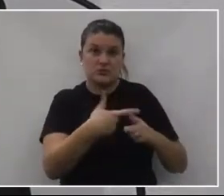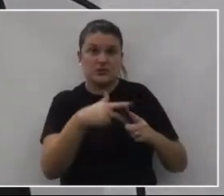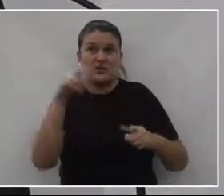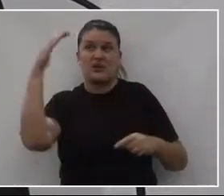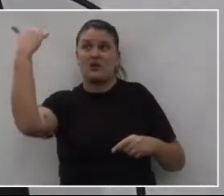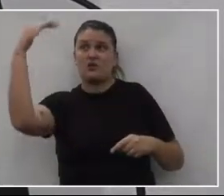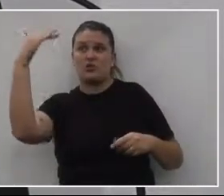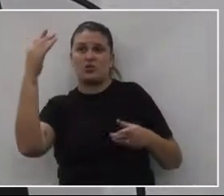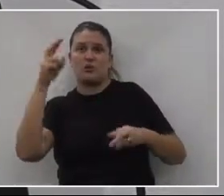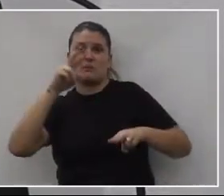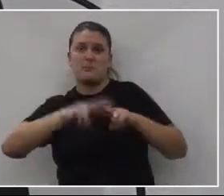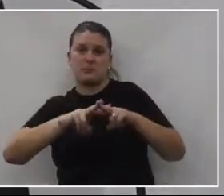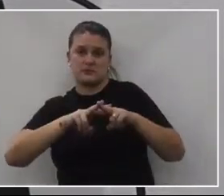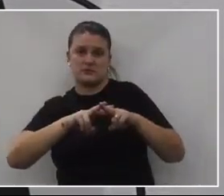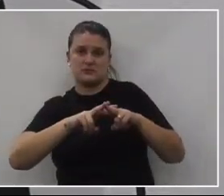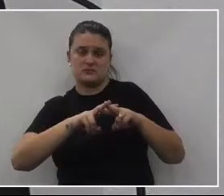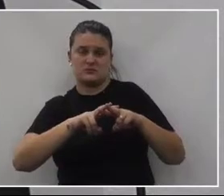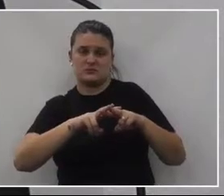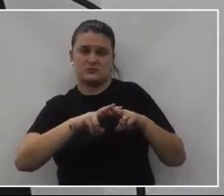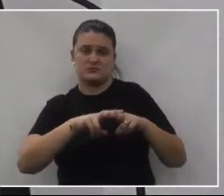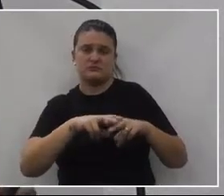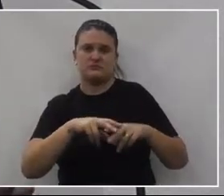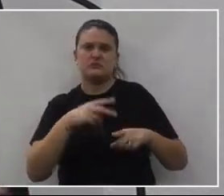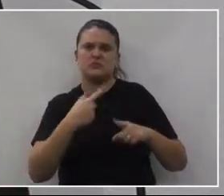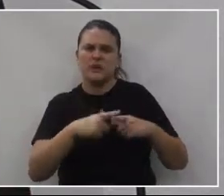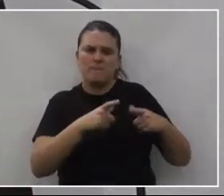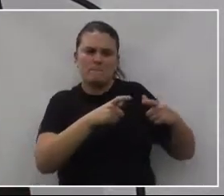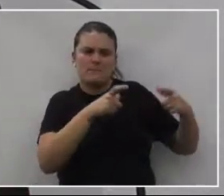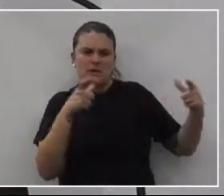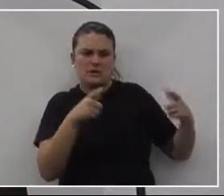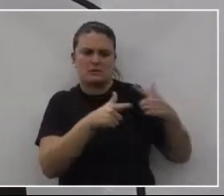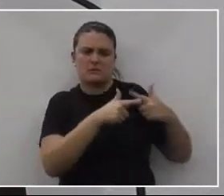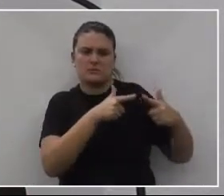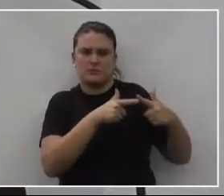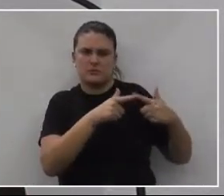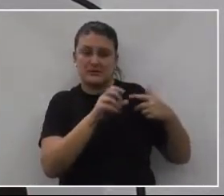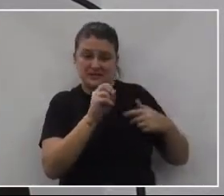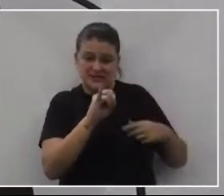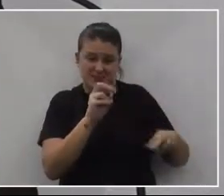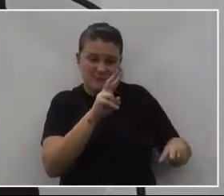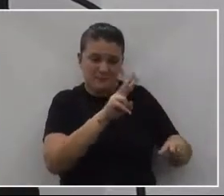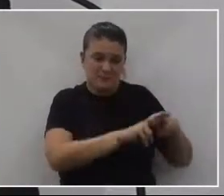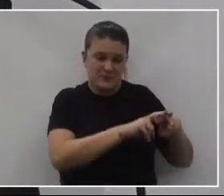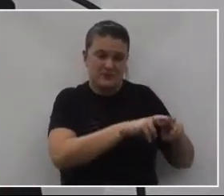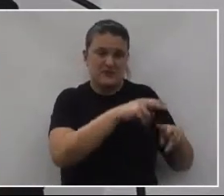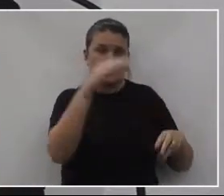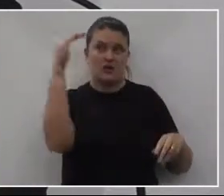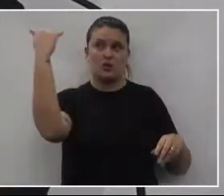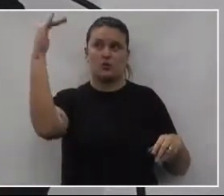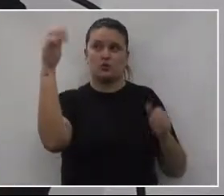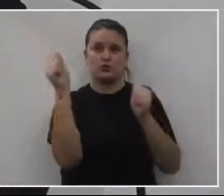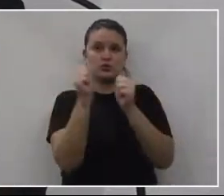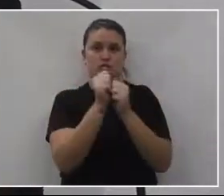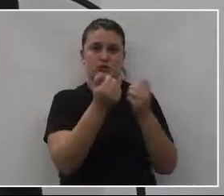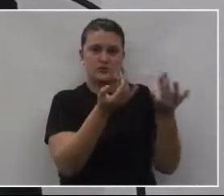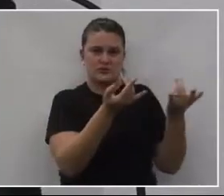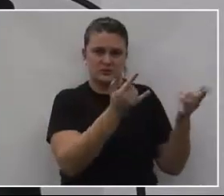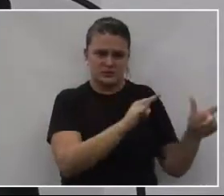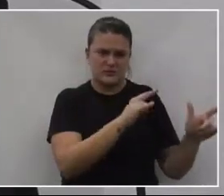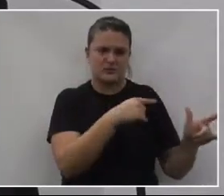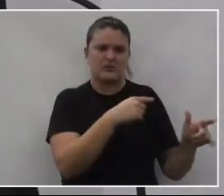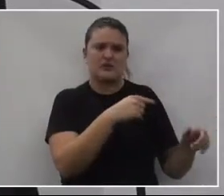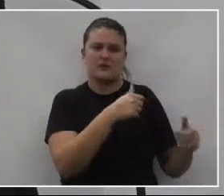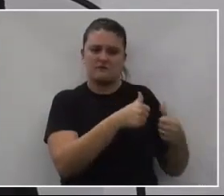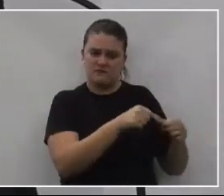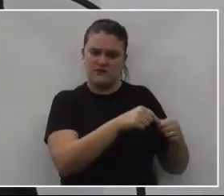adultos presos aqui em União da Vitória. Em muitos casos ali que é presa a quadrilha, por exemplo, adulto e adolescente, o adolescente